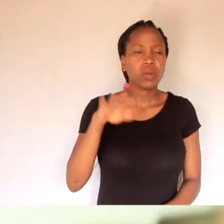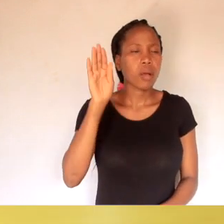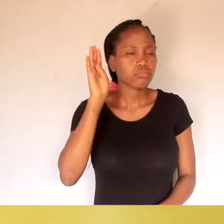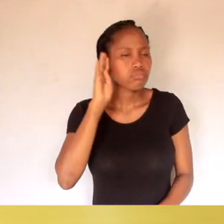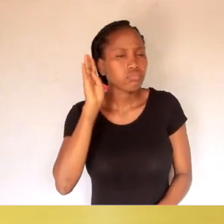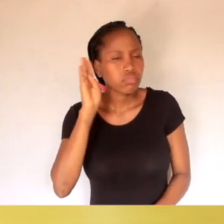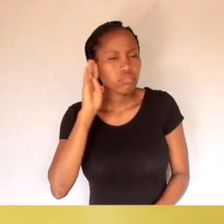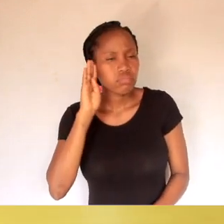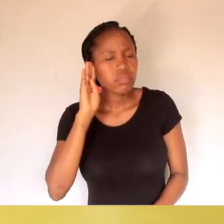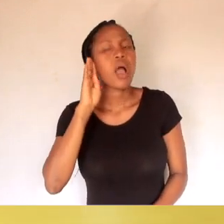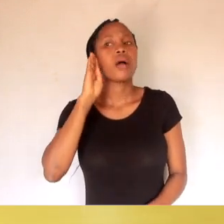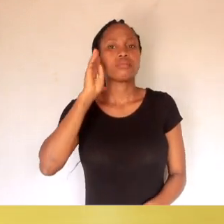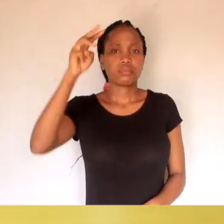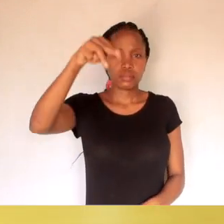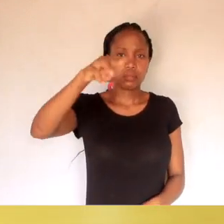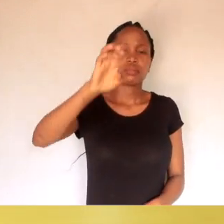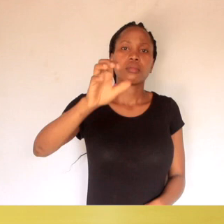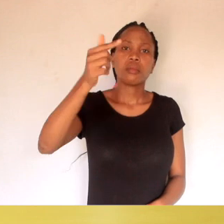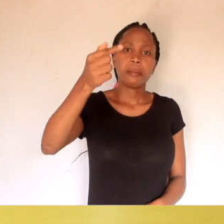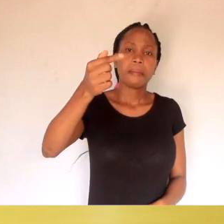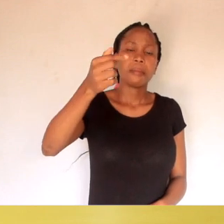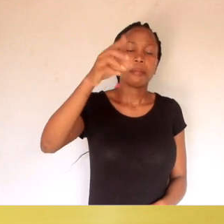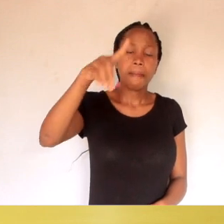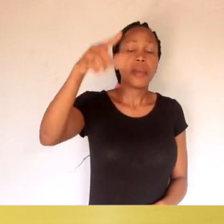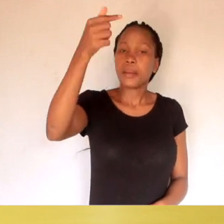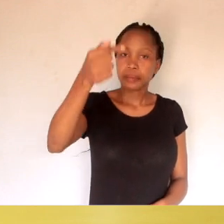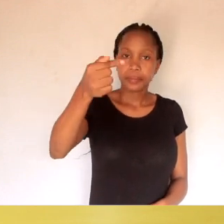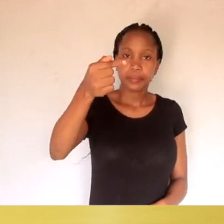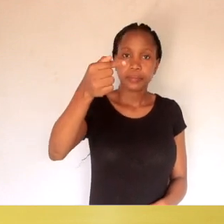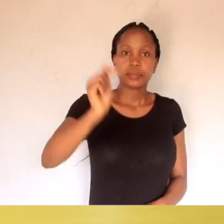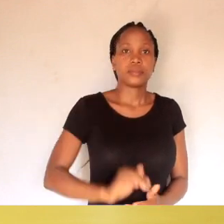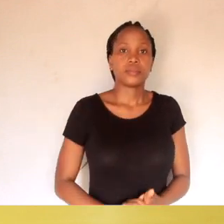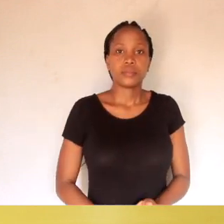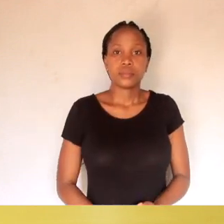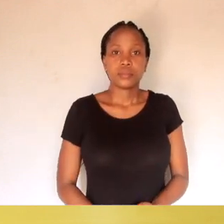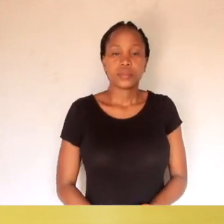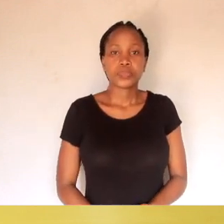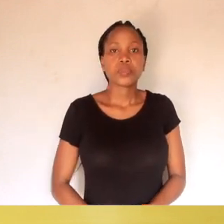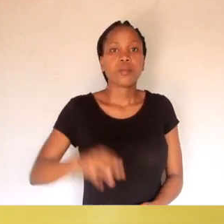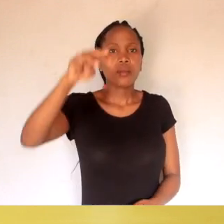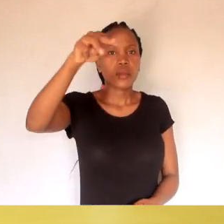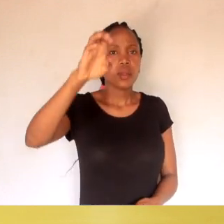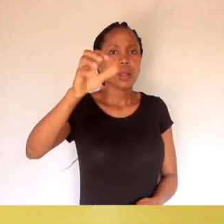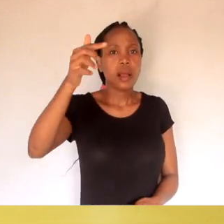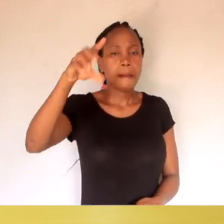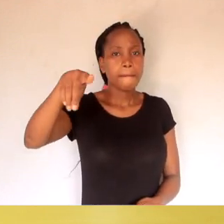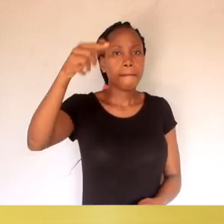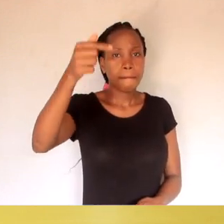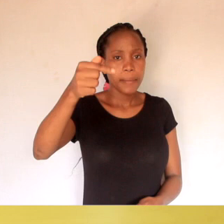MEP. Acreditamos que o trabalho feito com o MEP e as suas organizações contribuiu